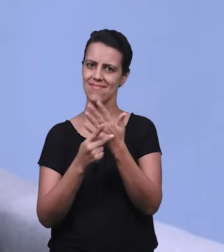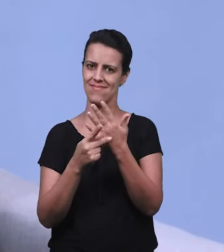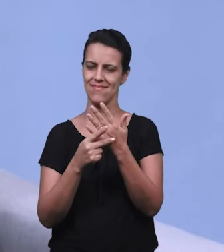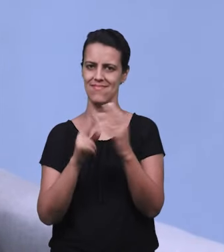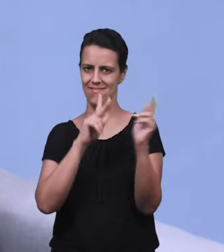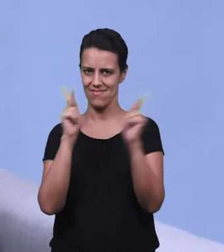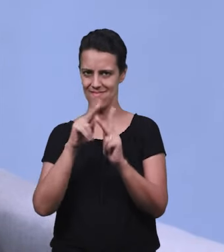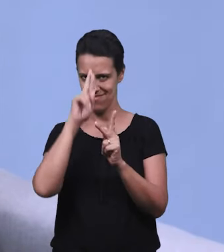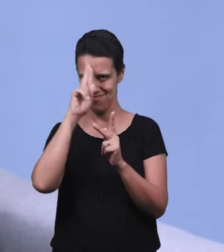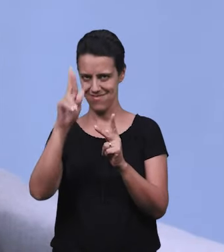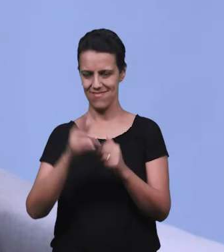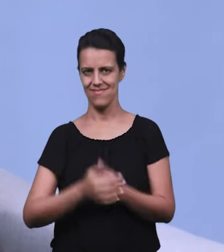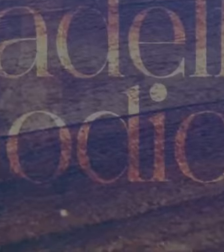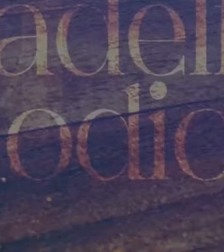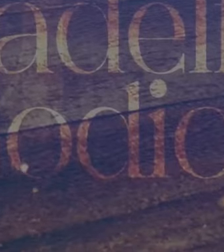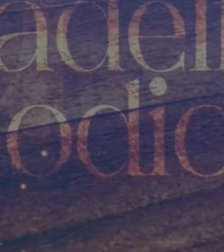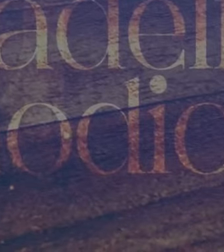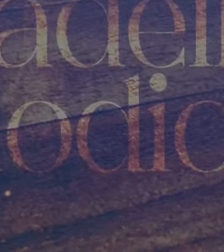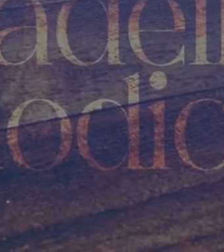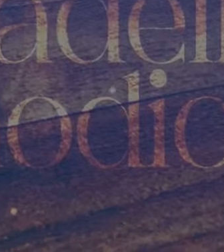perca. Deus abençoe. A paz do Senhor.